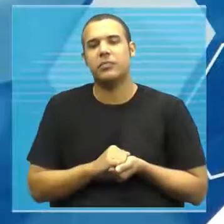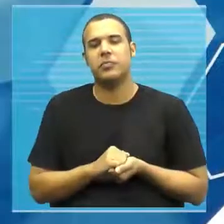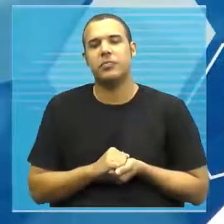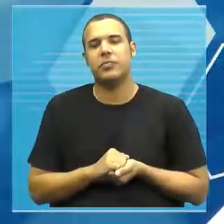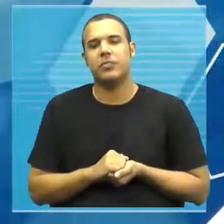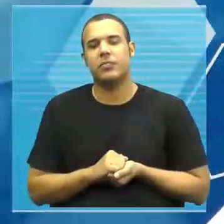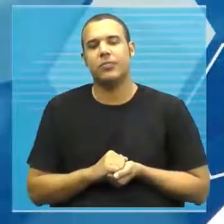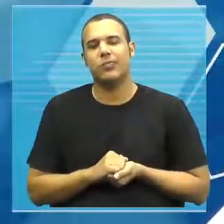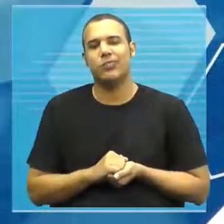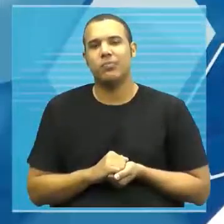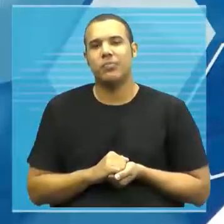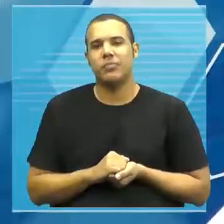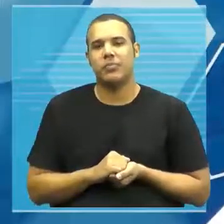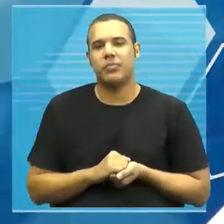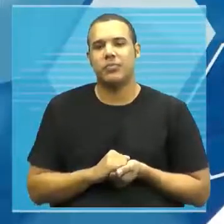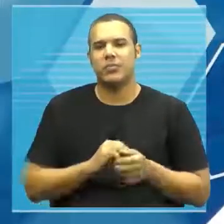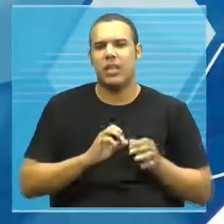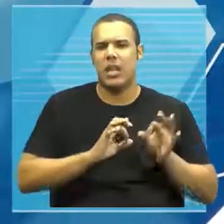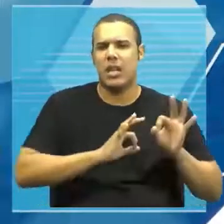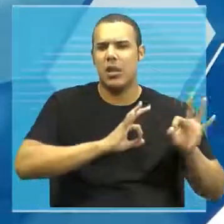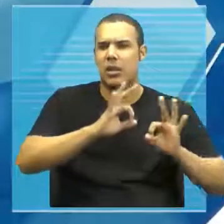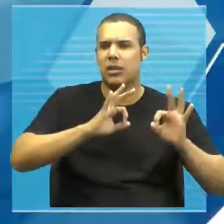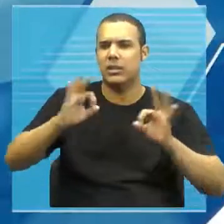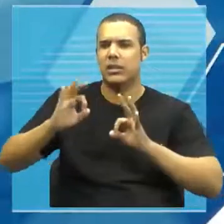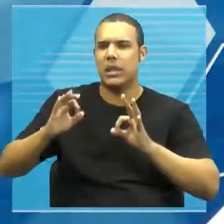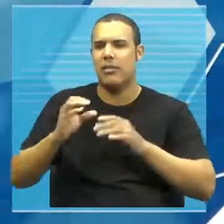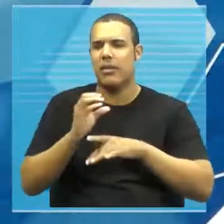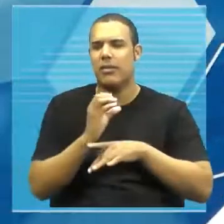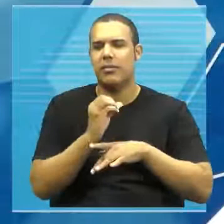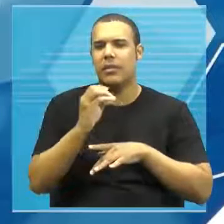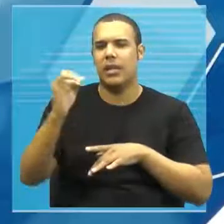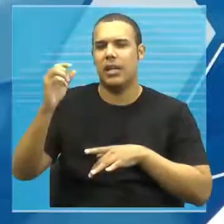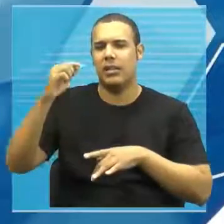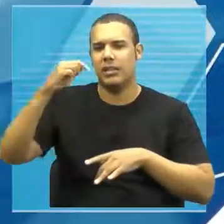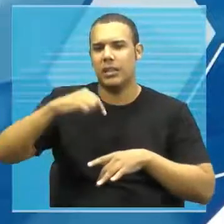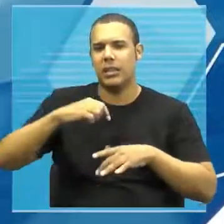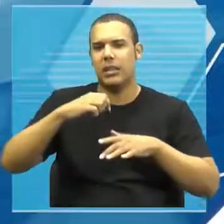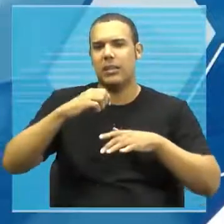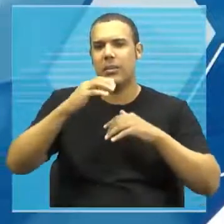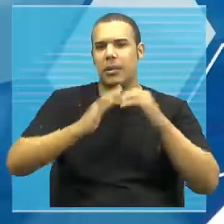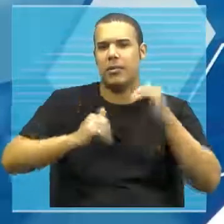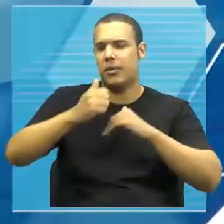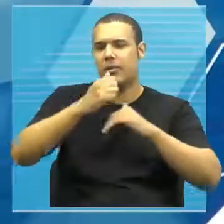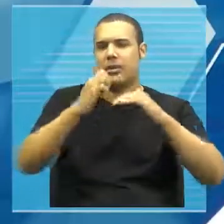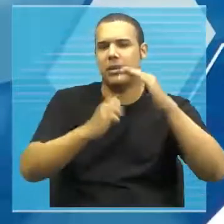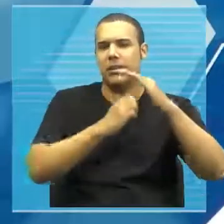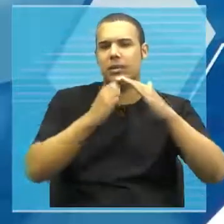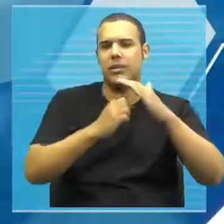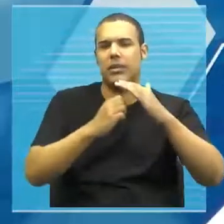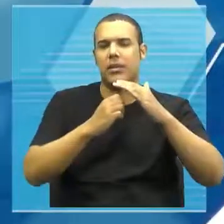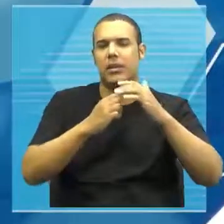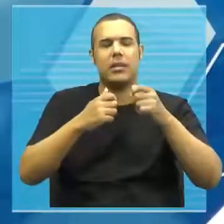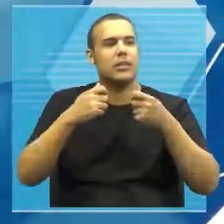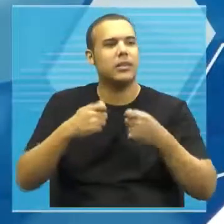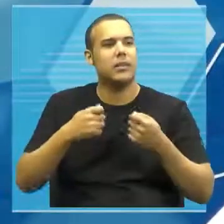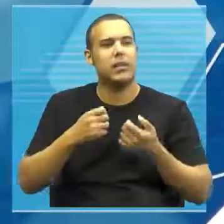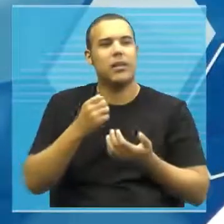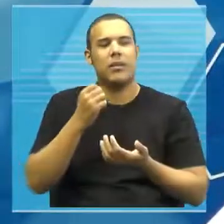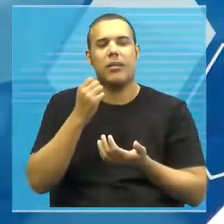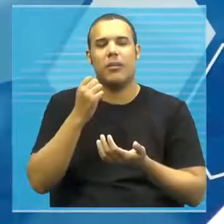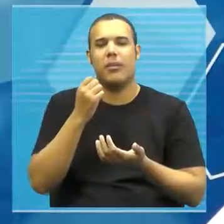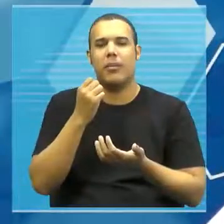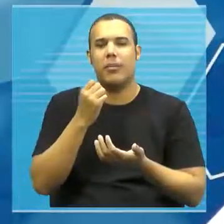organizava pacotes de turismo para empresários aqui do Brasil que que eu que desenbolsar uma grana